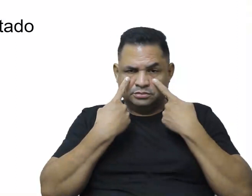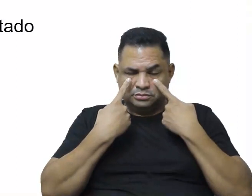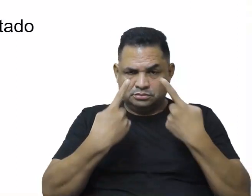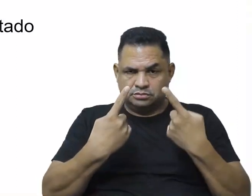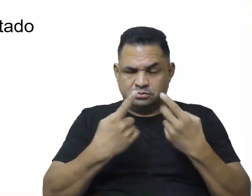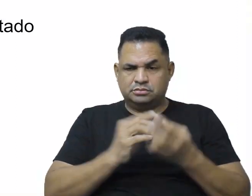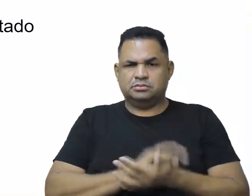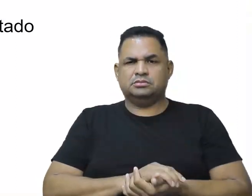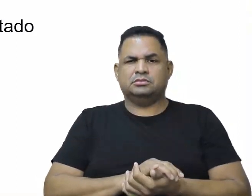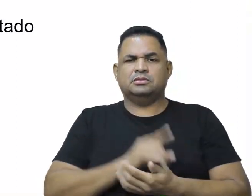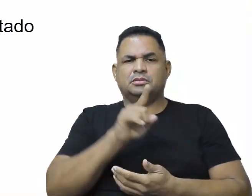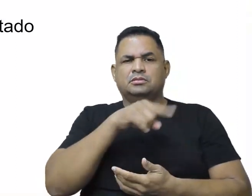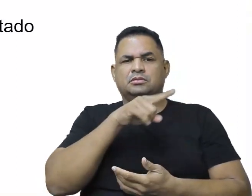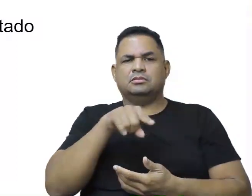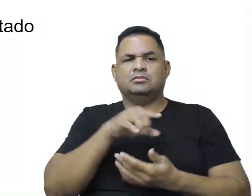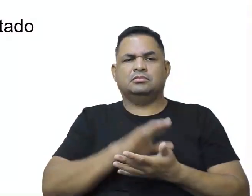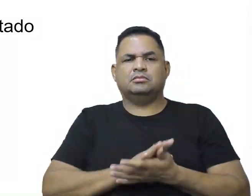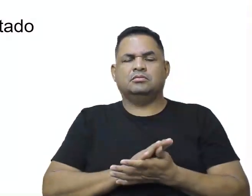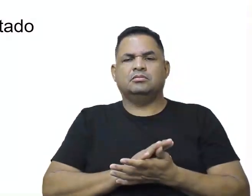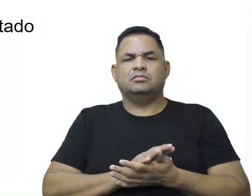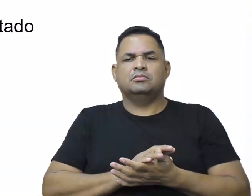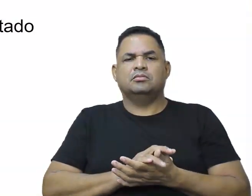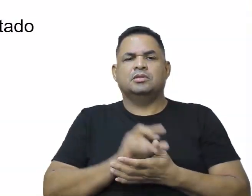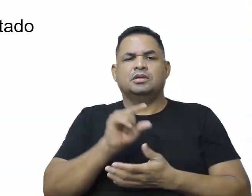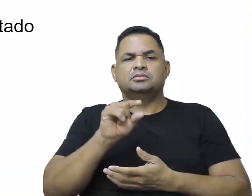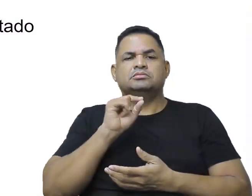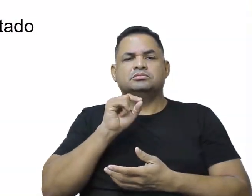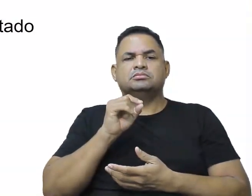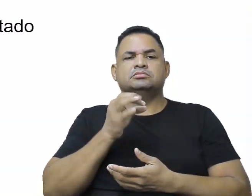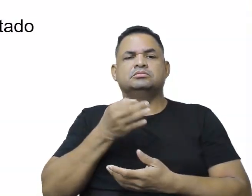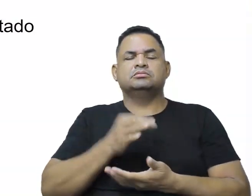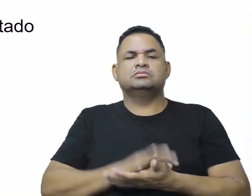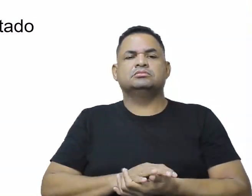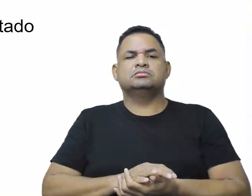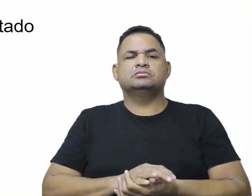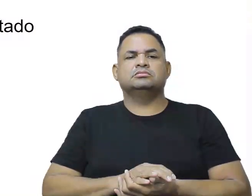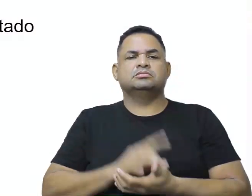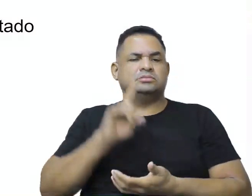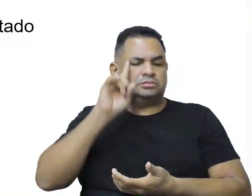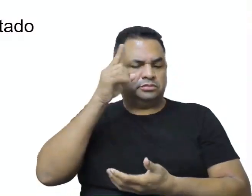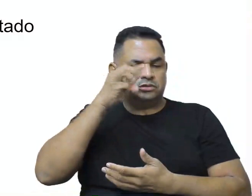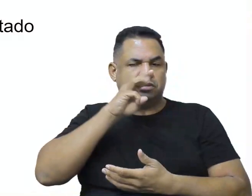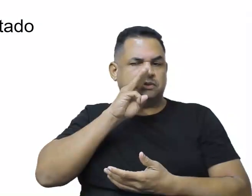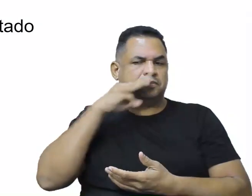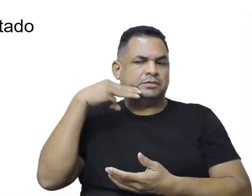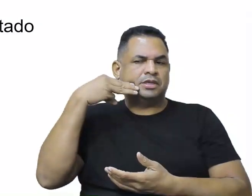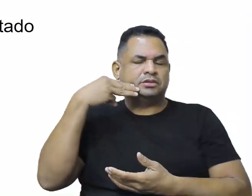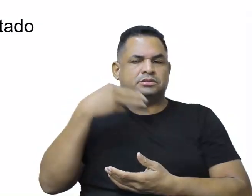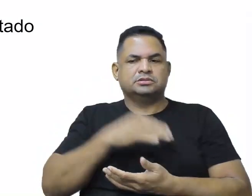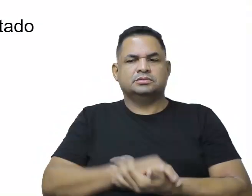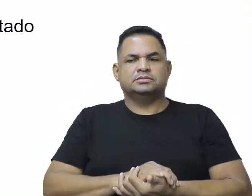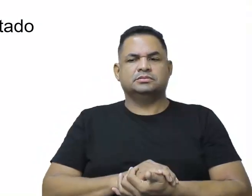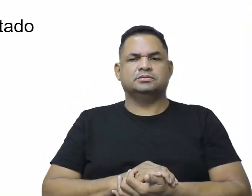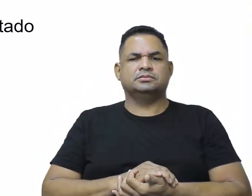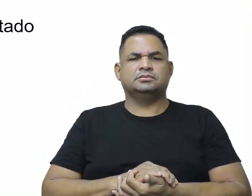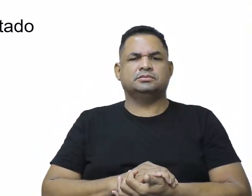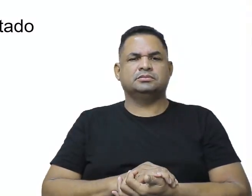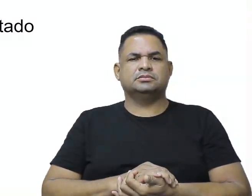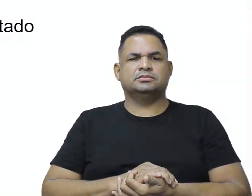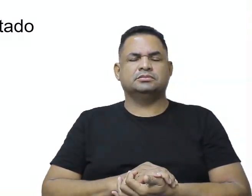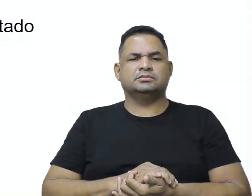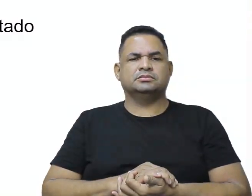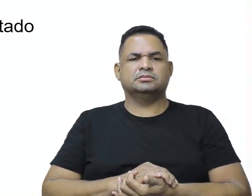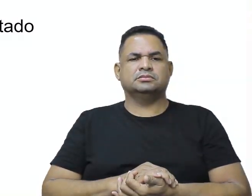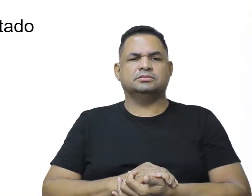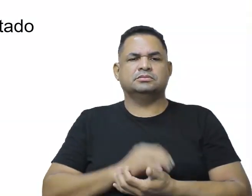texto assinale a opção correta a respeito das ideias de Marx Essa é